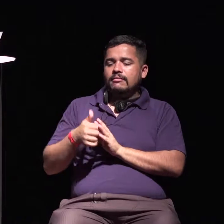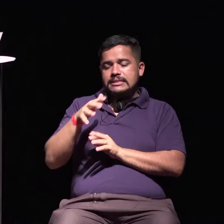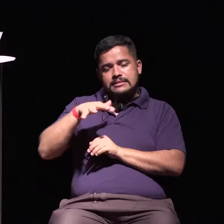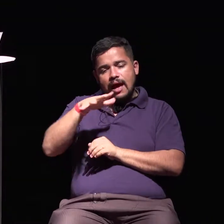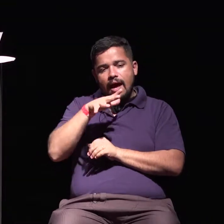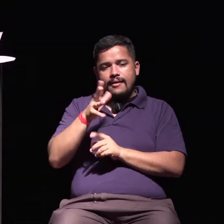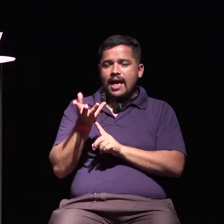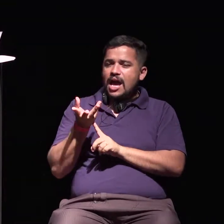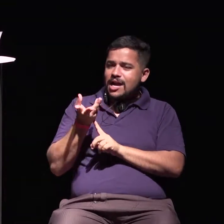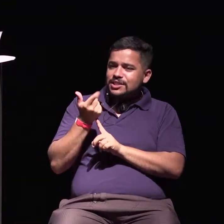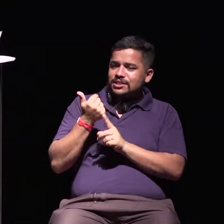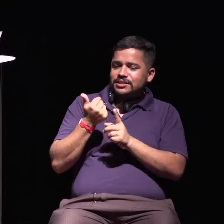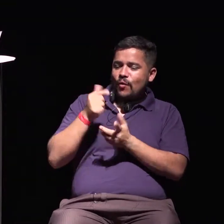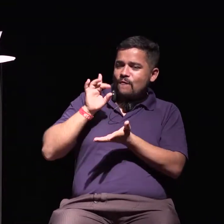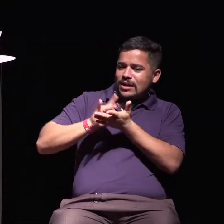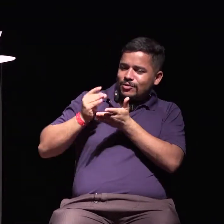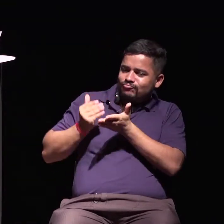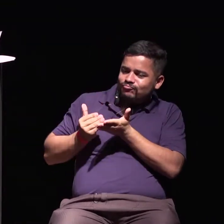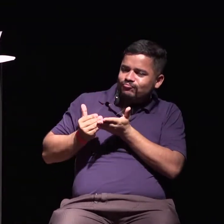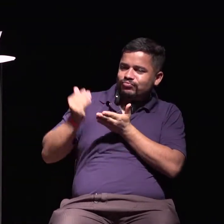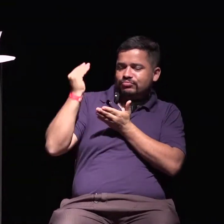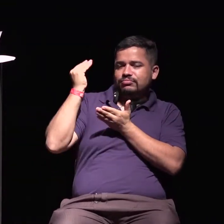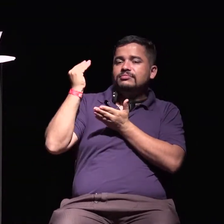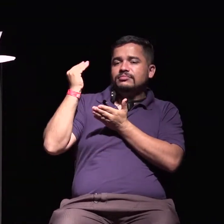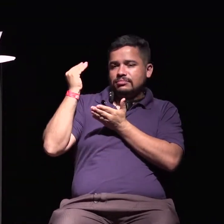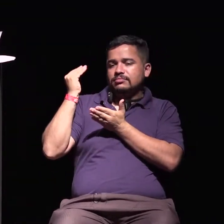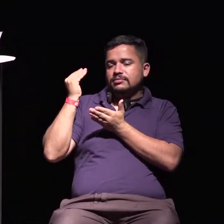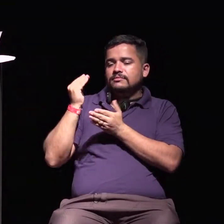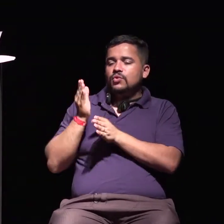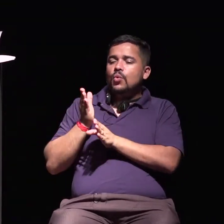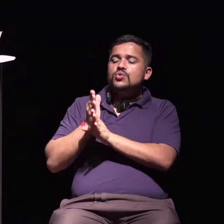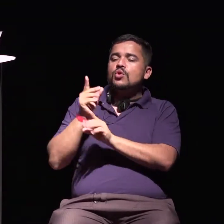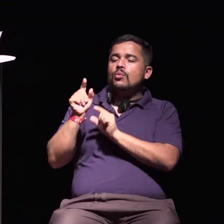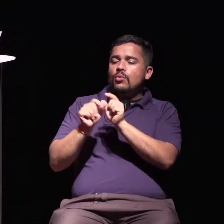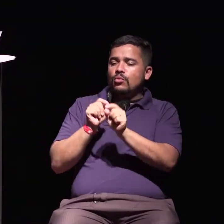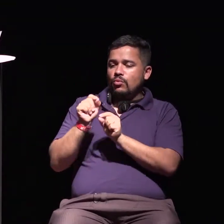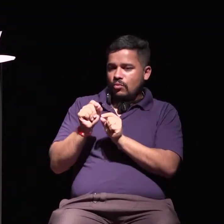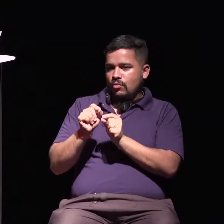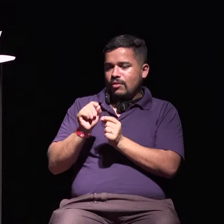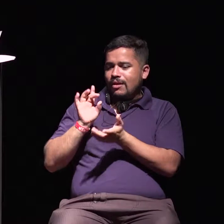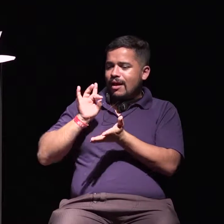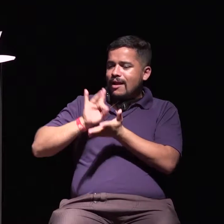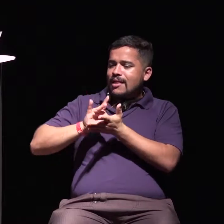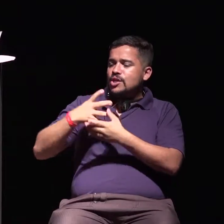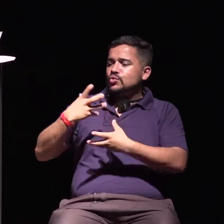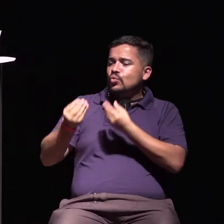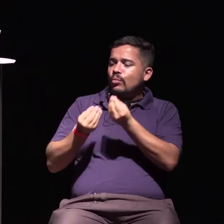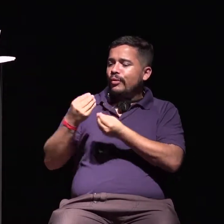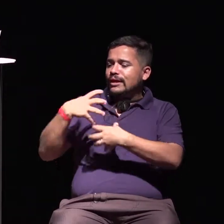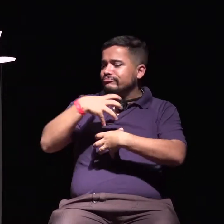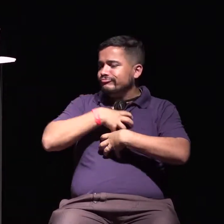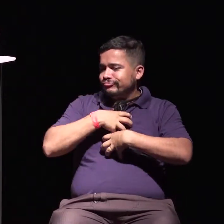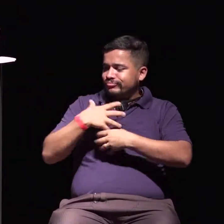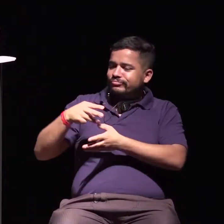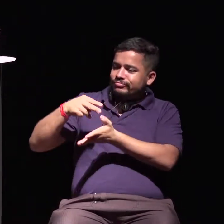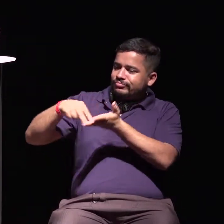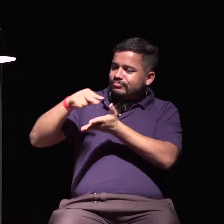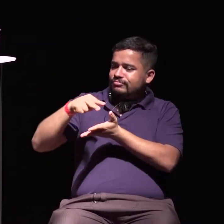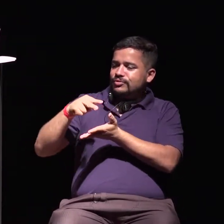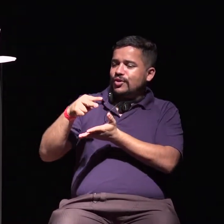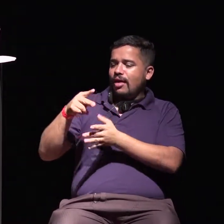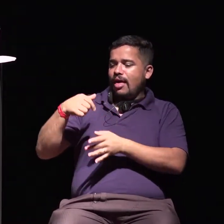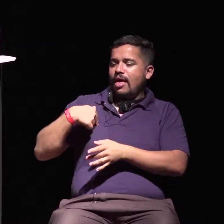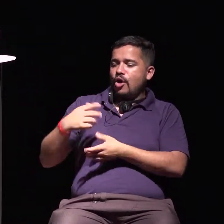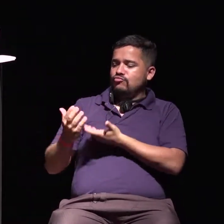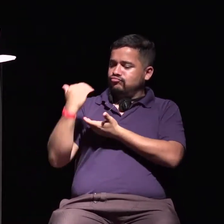artístico funda seu verdadeiro início. Esse começo foi o descobrimento da substância real da dança, que resultou ser um